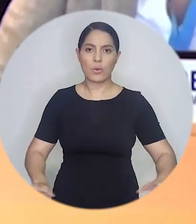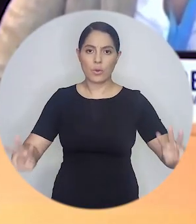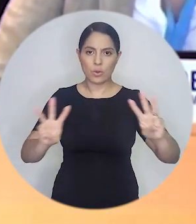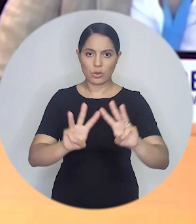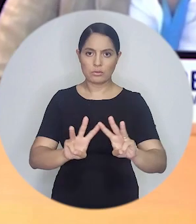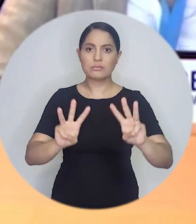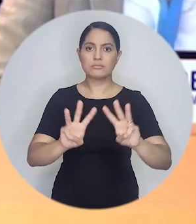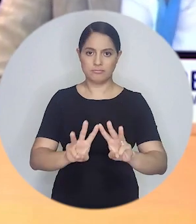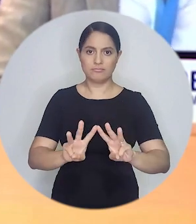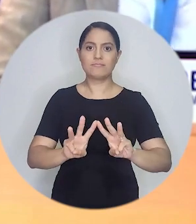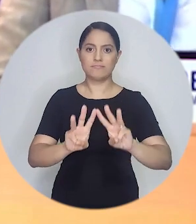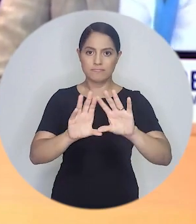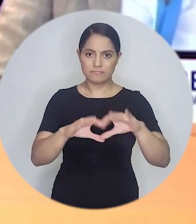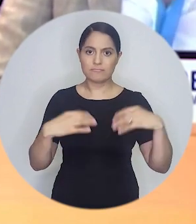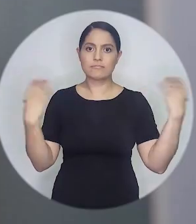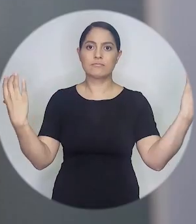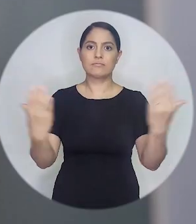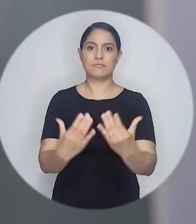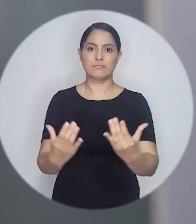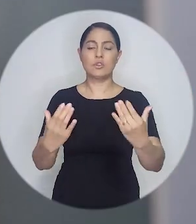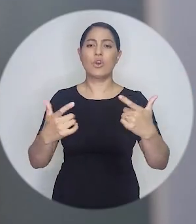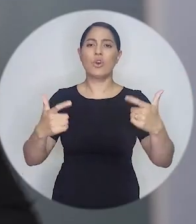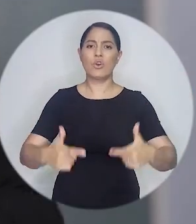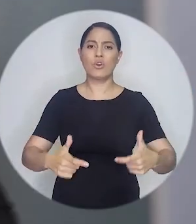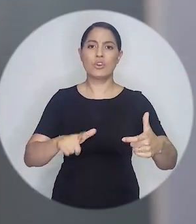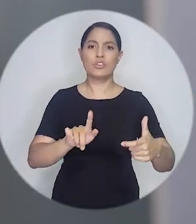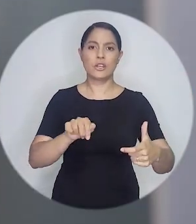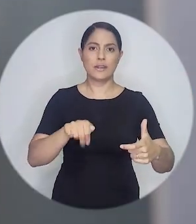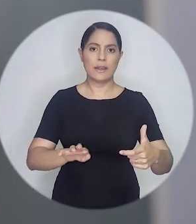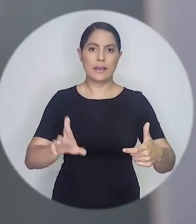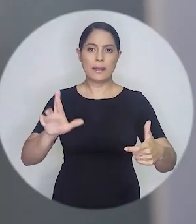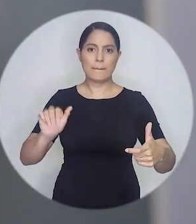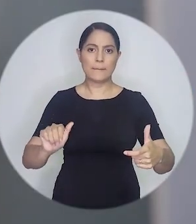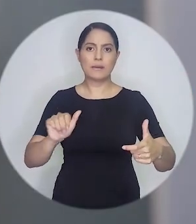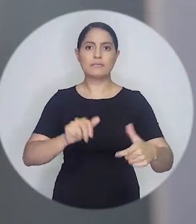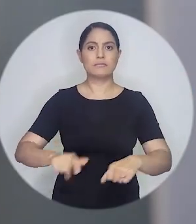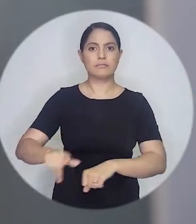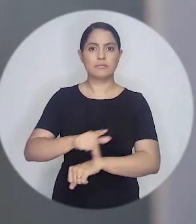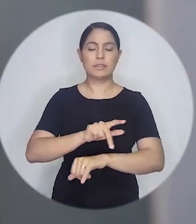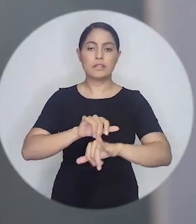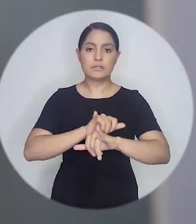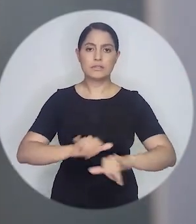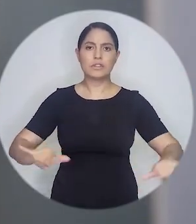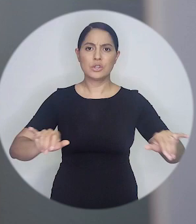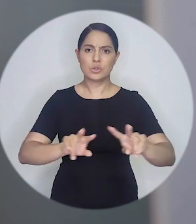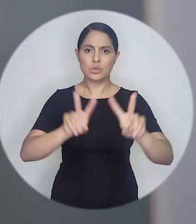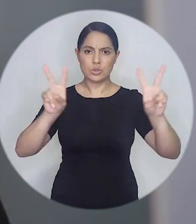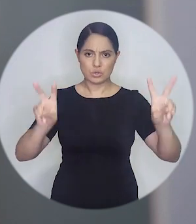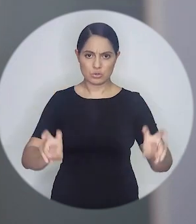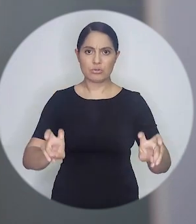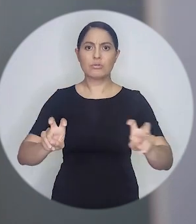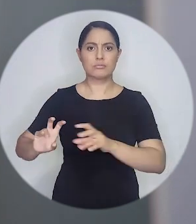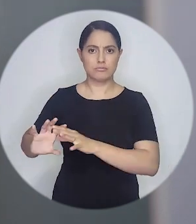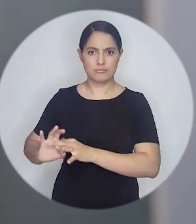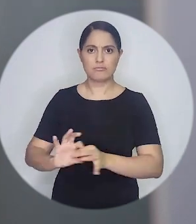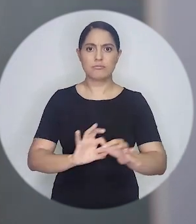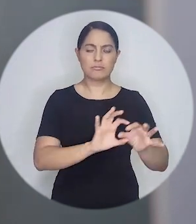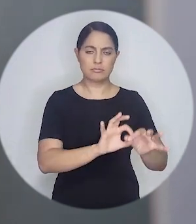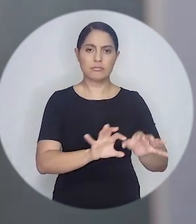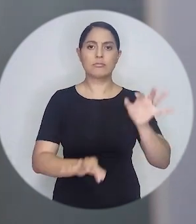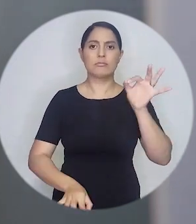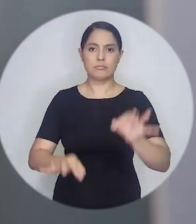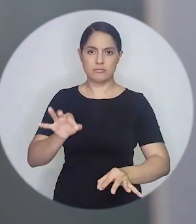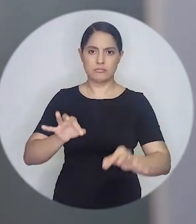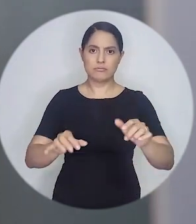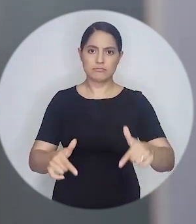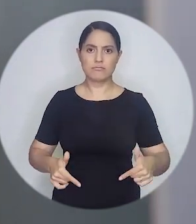Humanos das Nações Unidas, em Genebra. Com mensagem de união e fortalecimento das profissões jurídicas, a fala de Simonetti